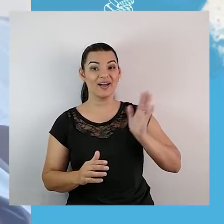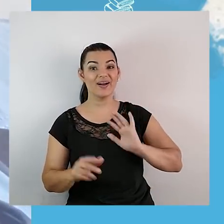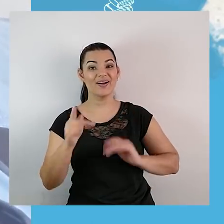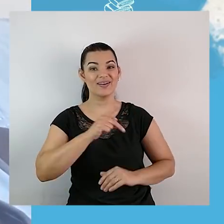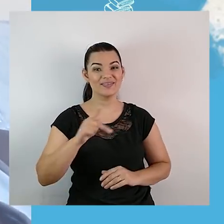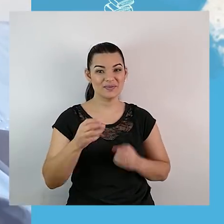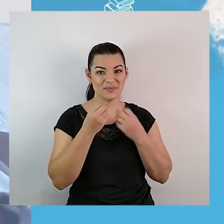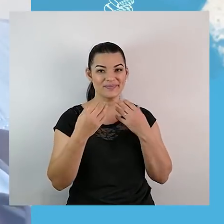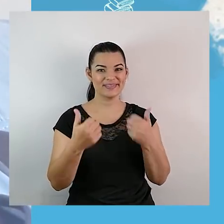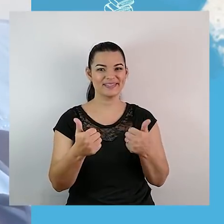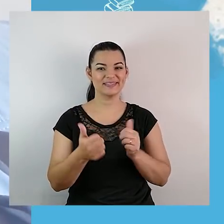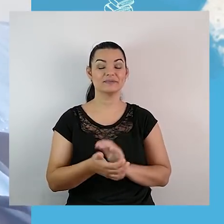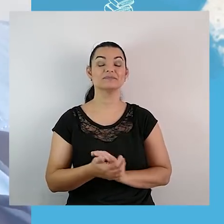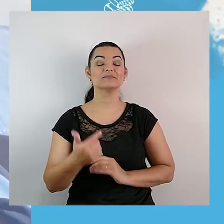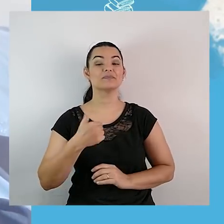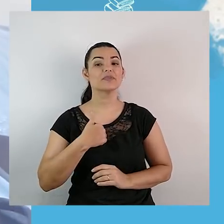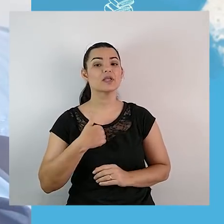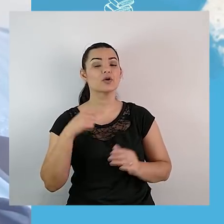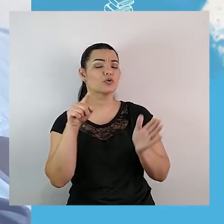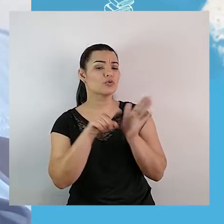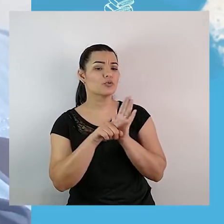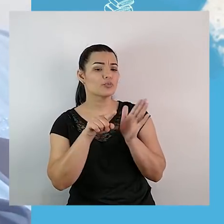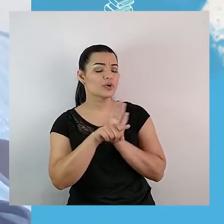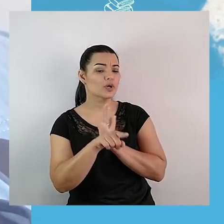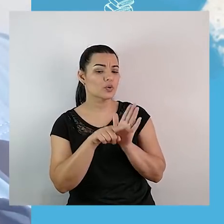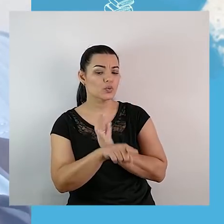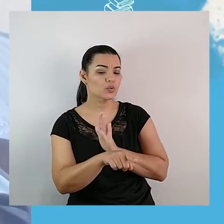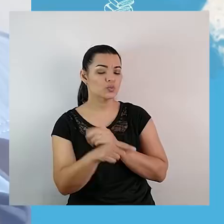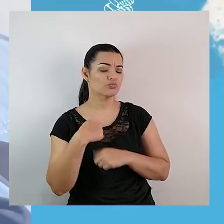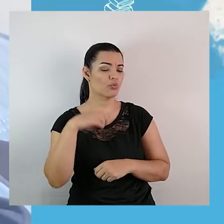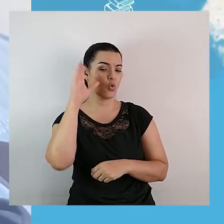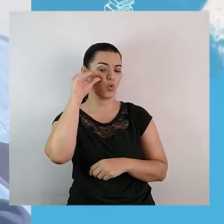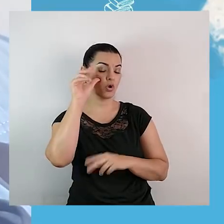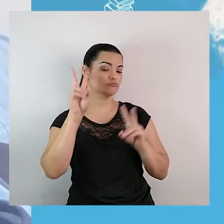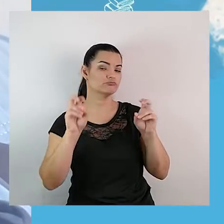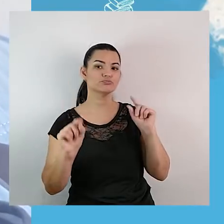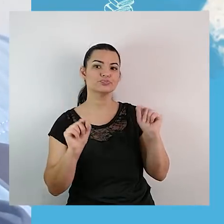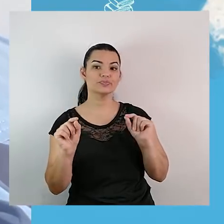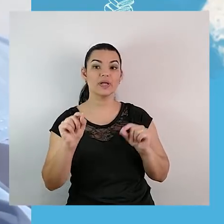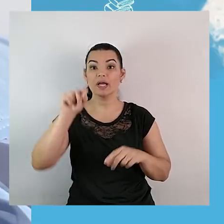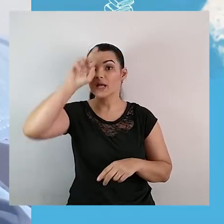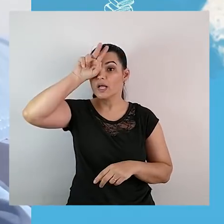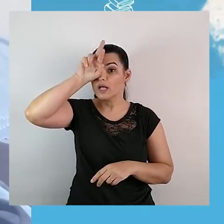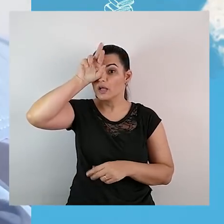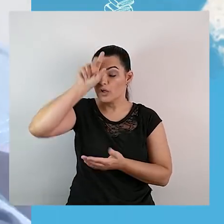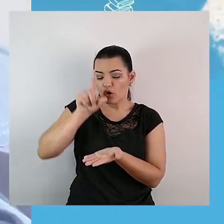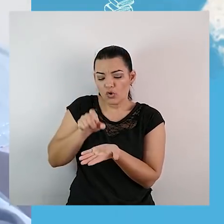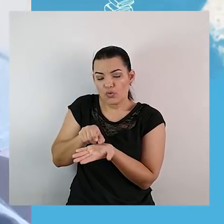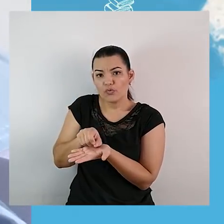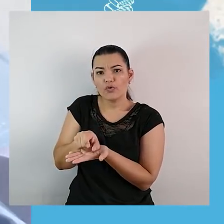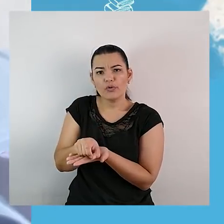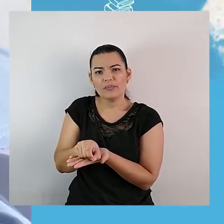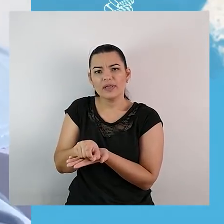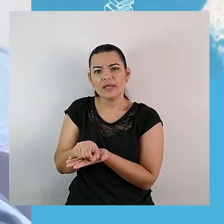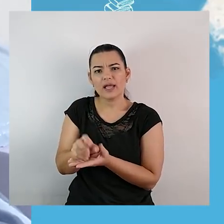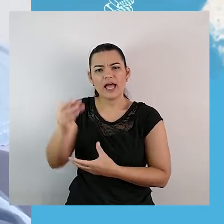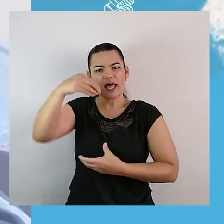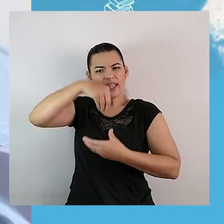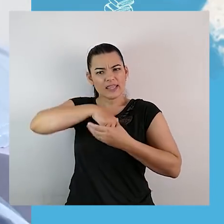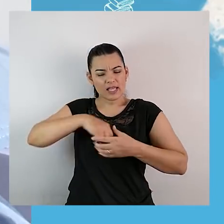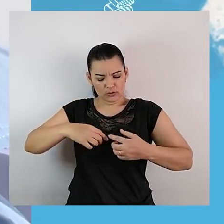Oi, professora. Eu queria saber se a formiga tem